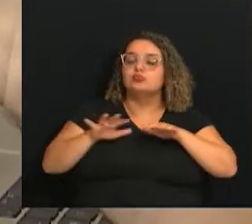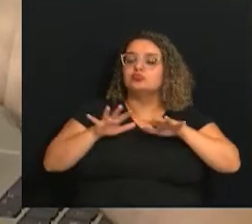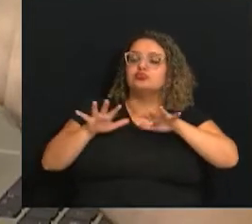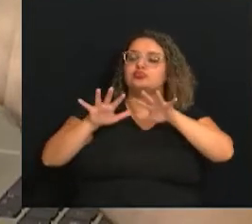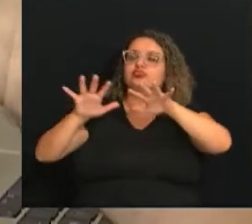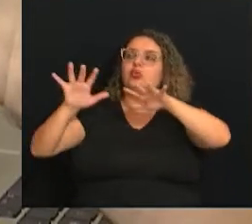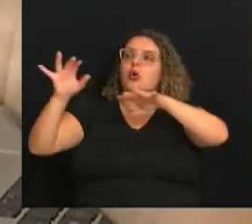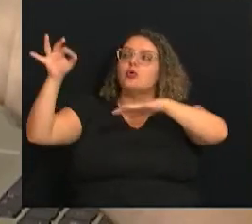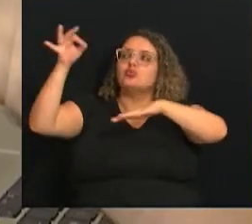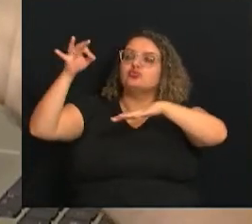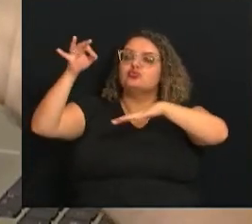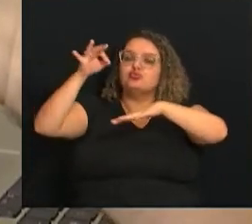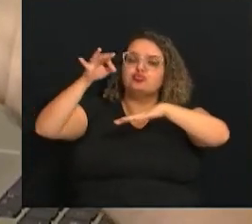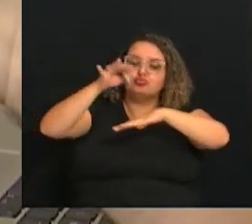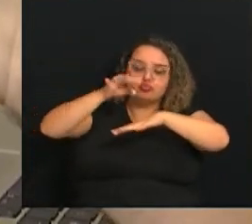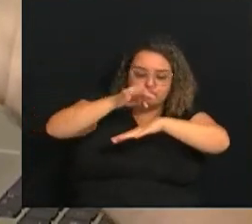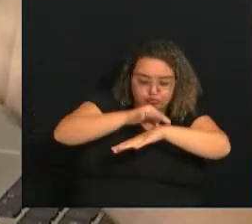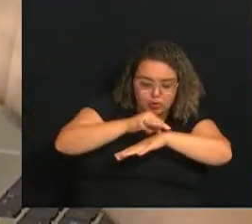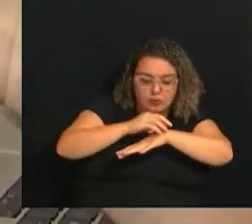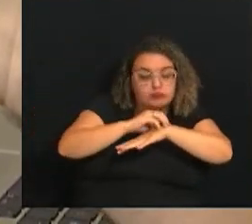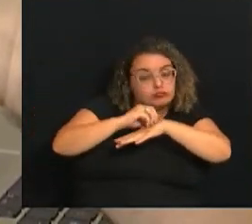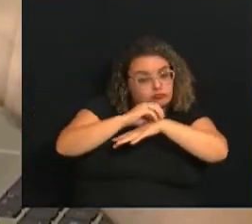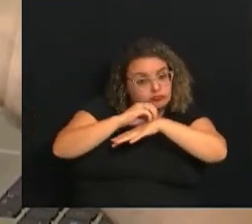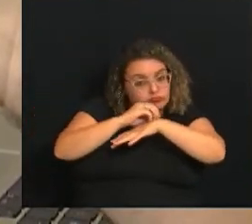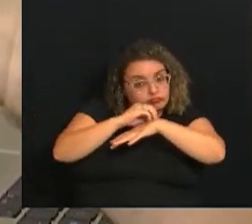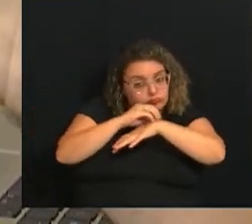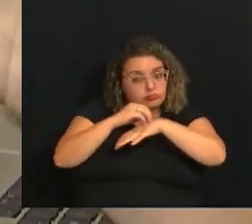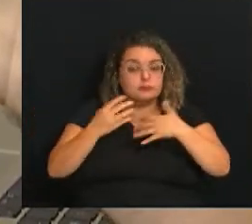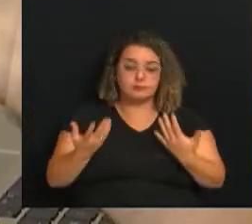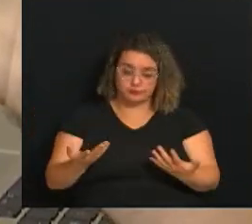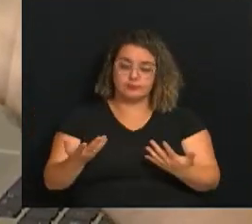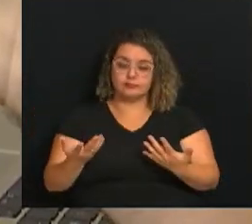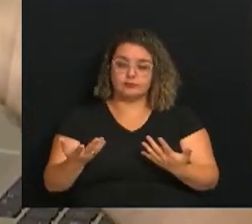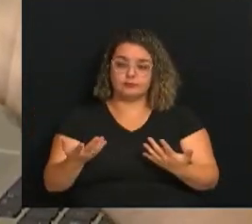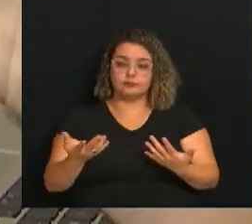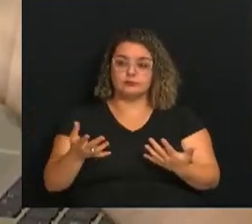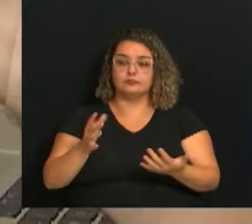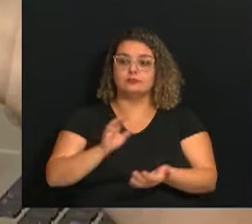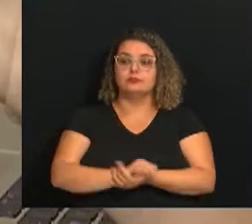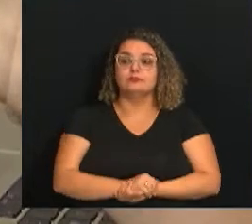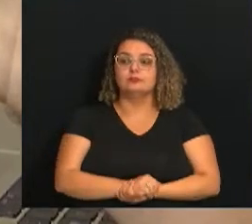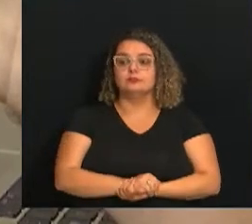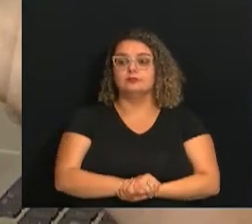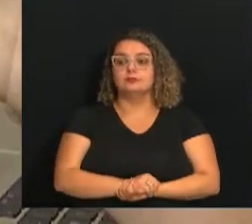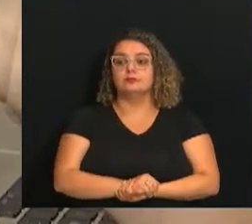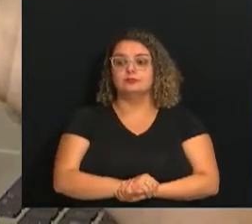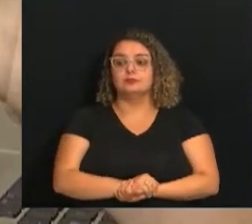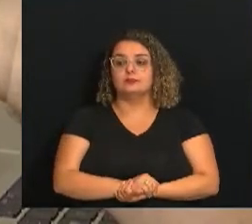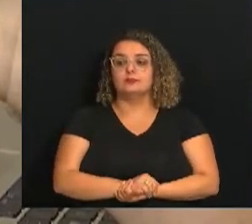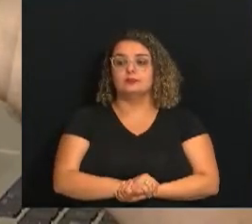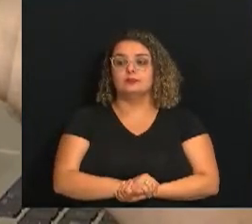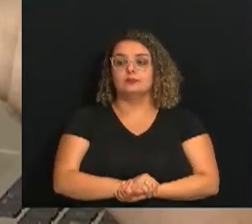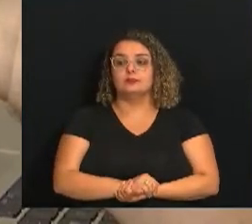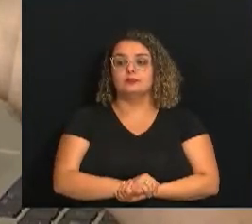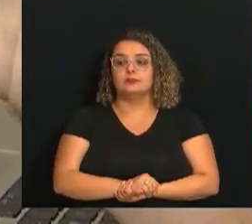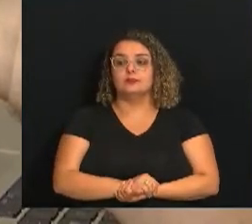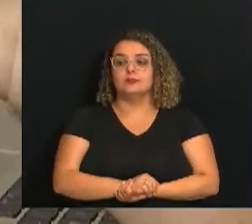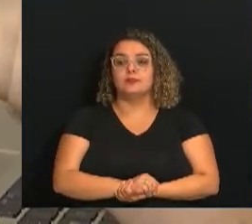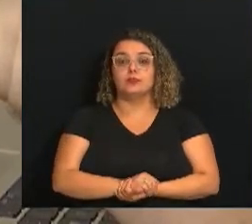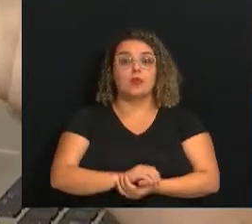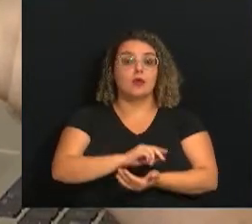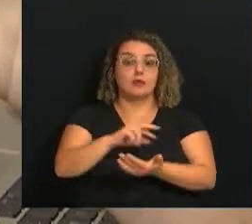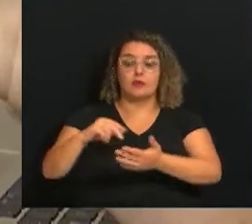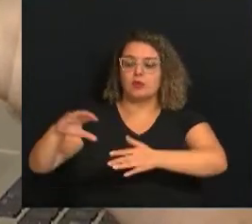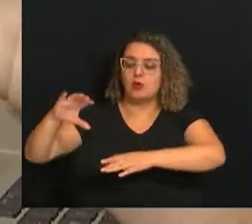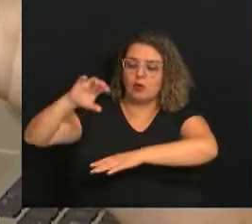para pessoa, para identificar o ser humano e ele picar o ser humano. E muitos repelentes que a gente